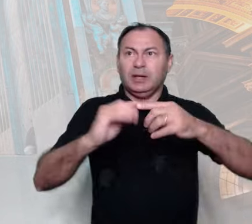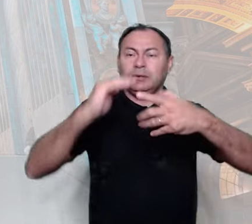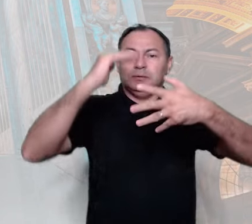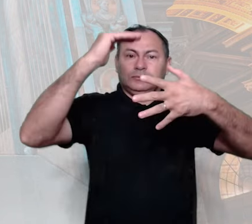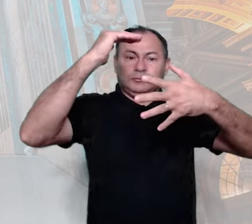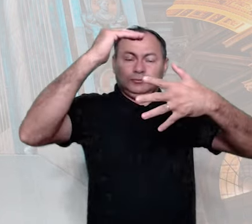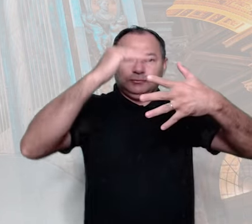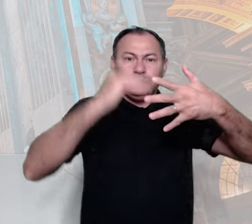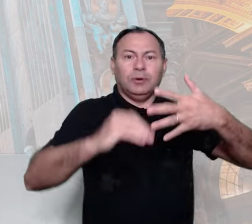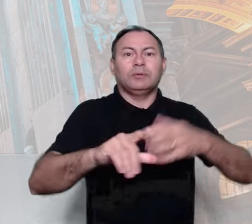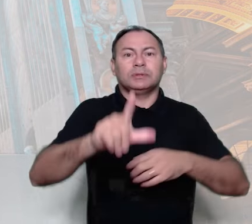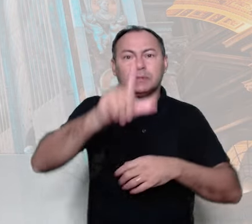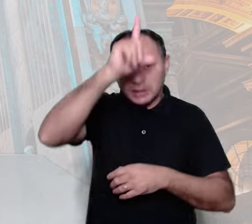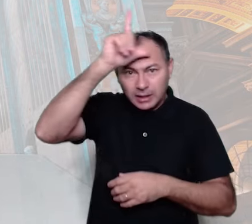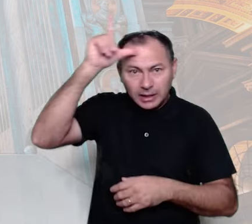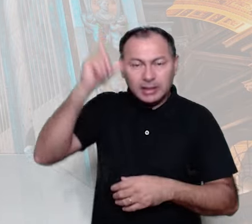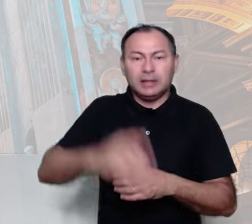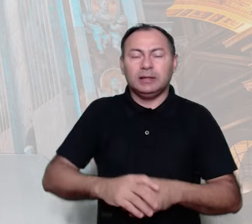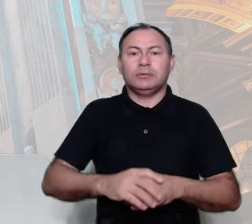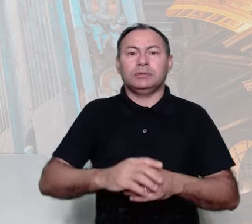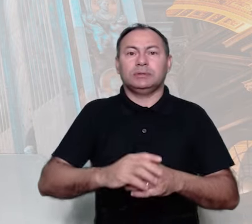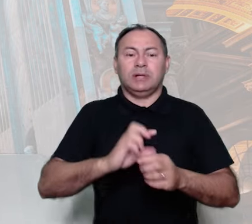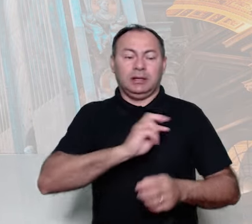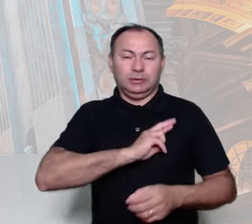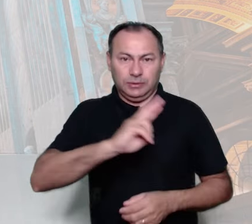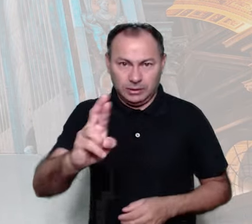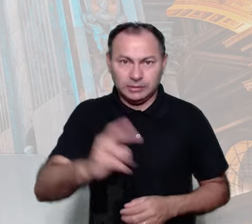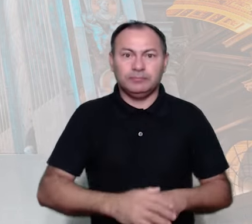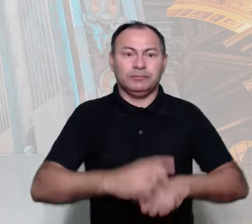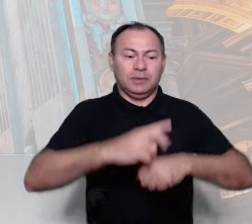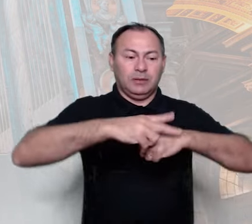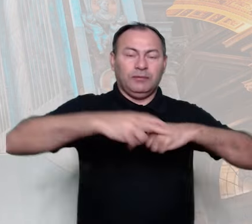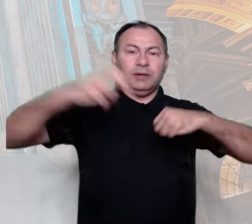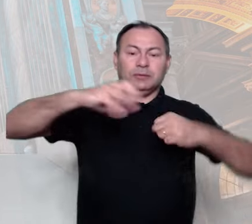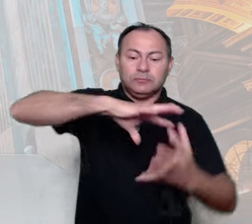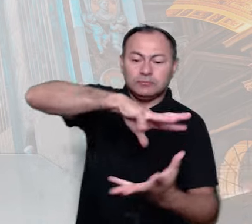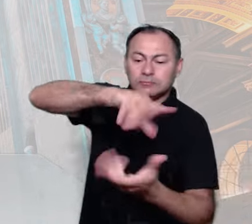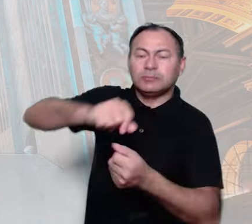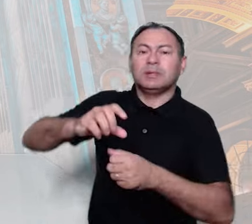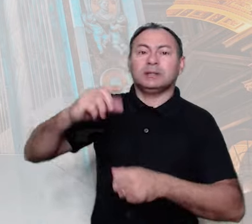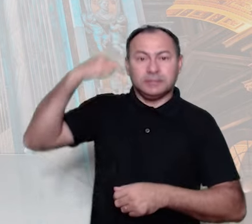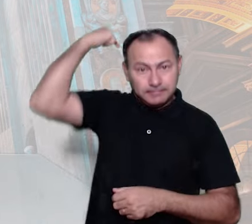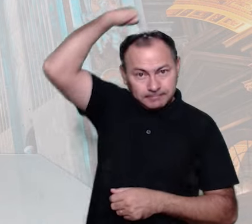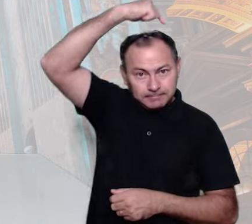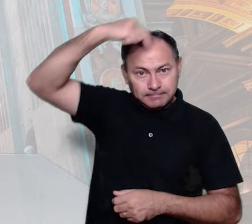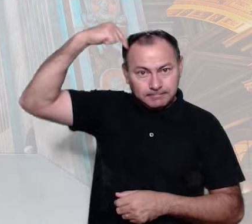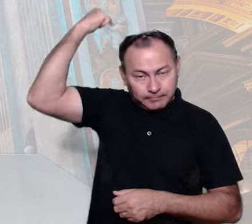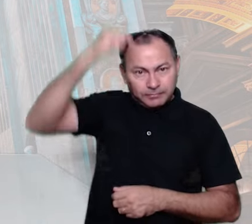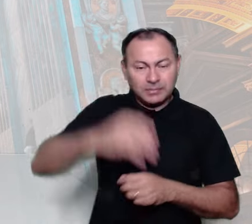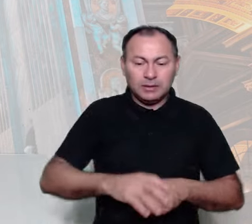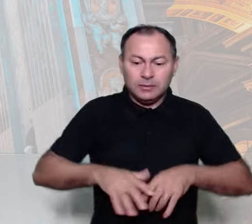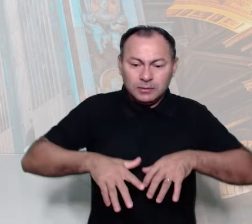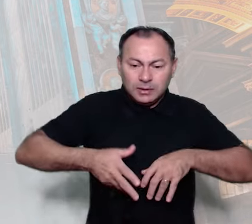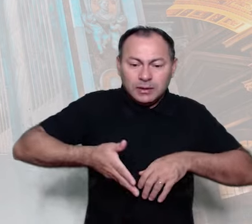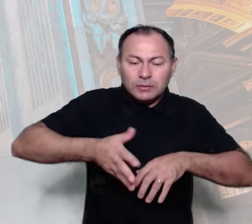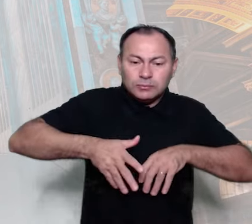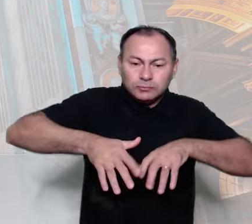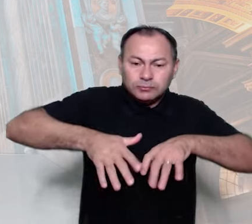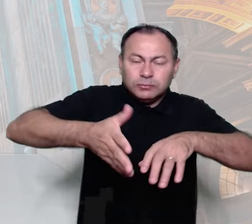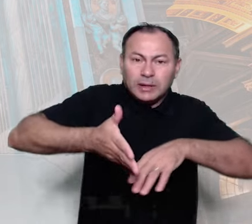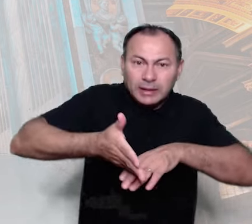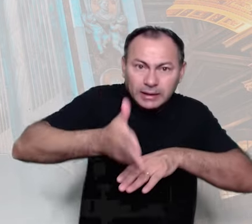Hierarquia, os leigos, os consagrados, com a vocação universal à santidade, com a